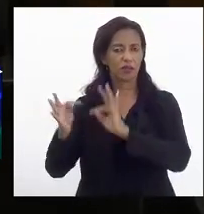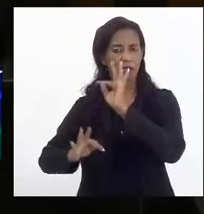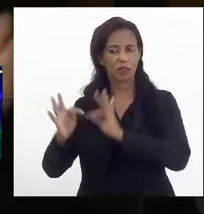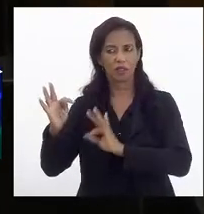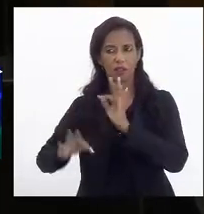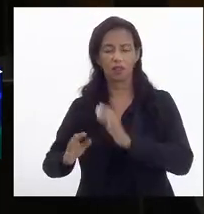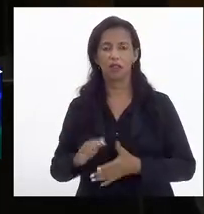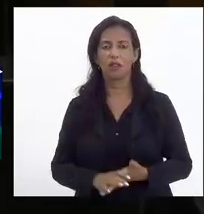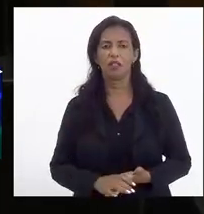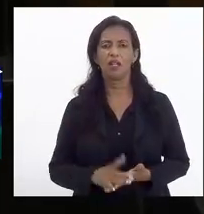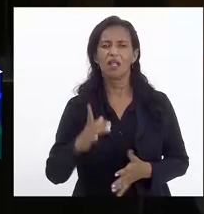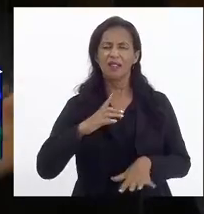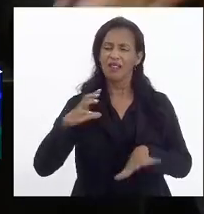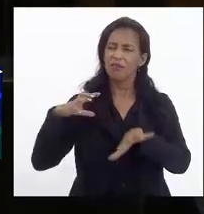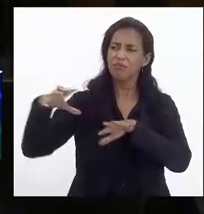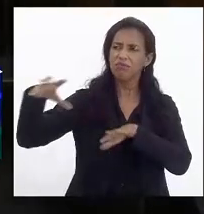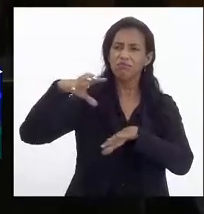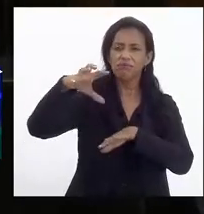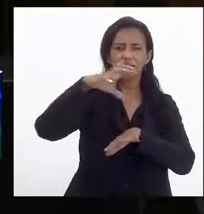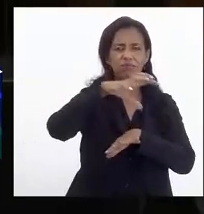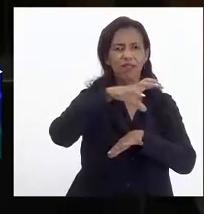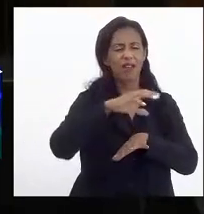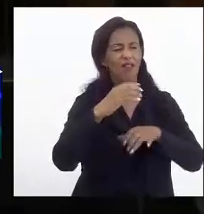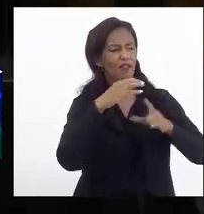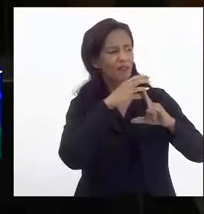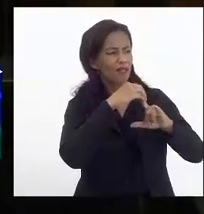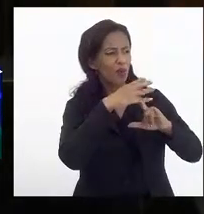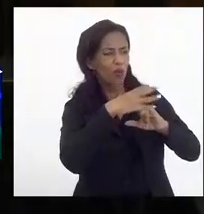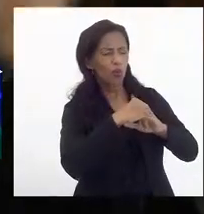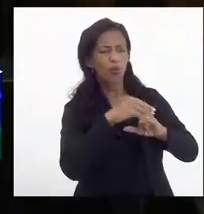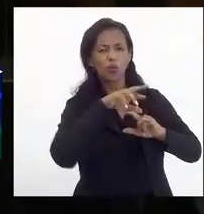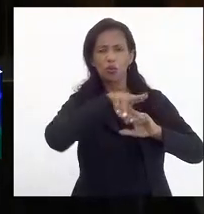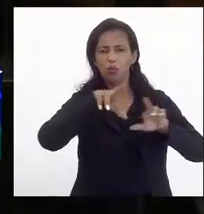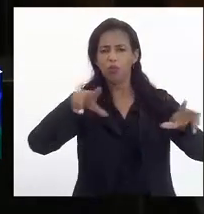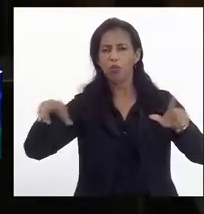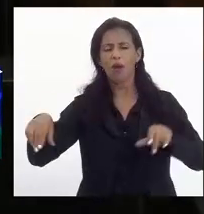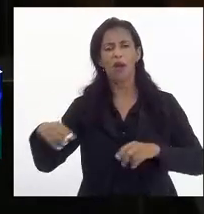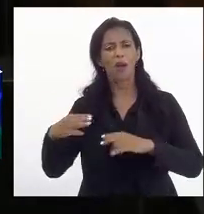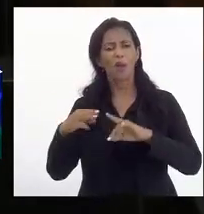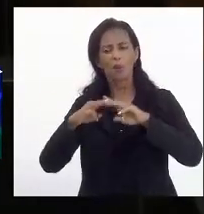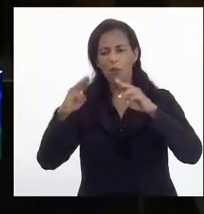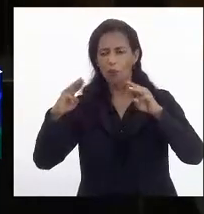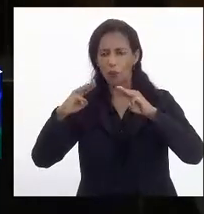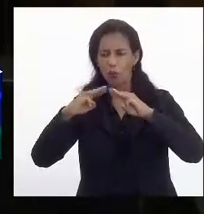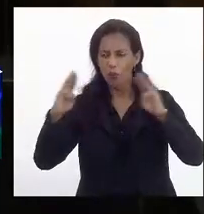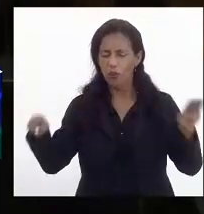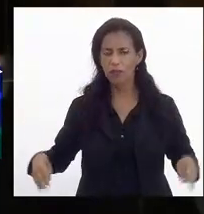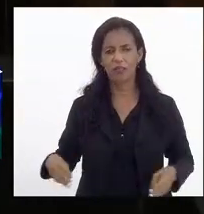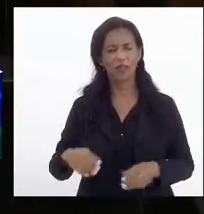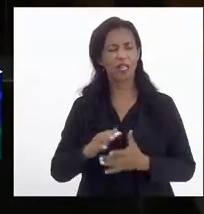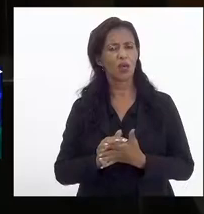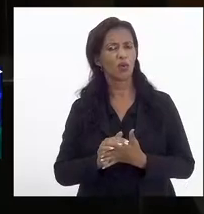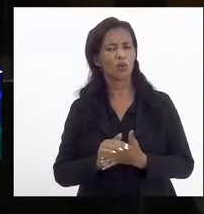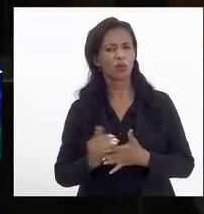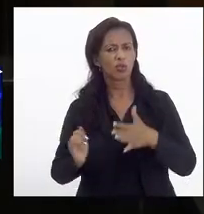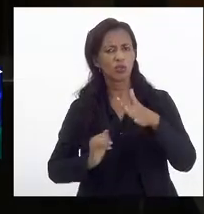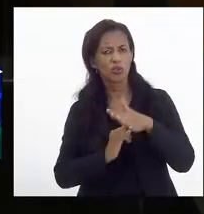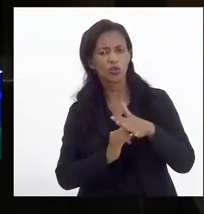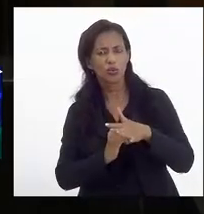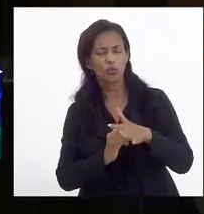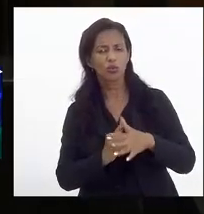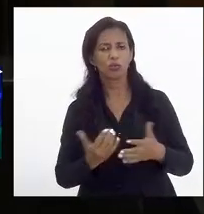UFRJ with o CEFET Fi Cruz de tantos outros museu de astronomia lncc cbpf